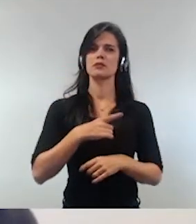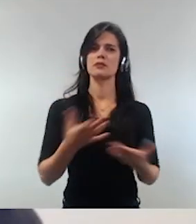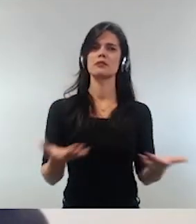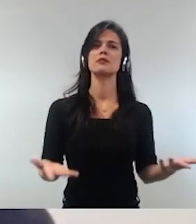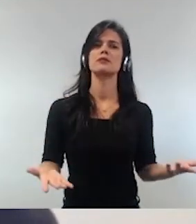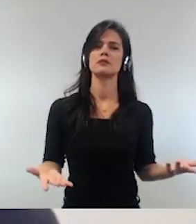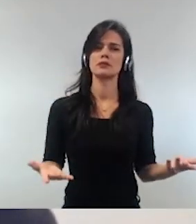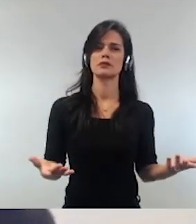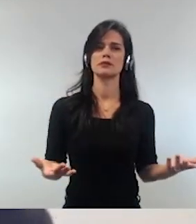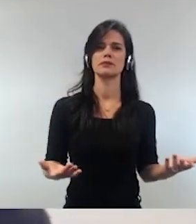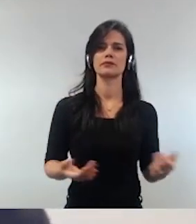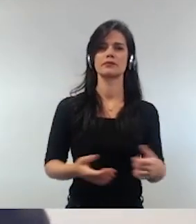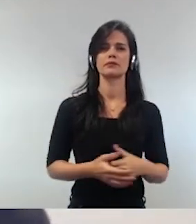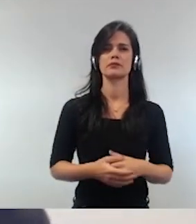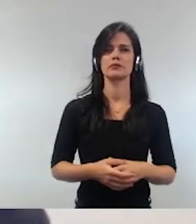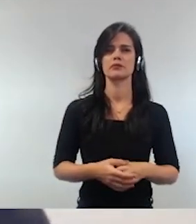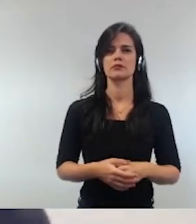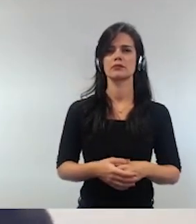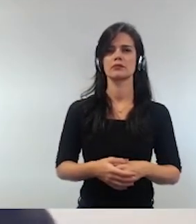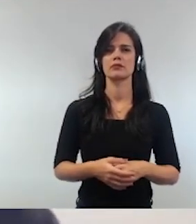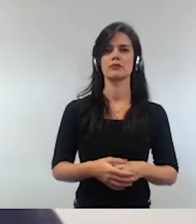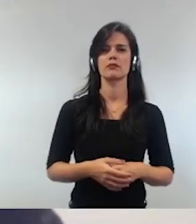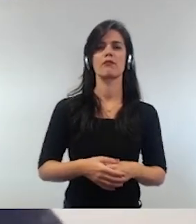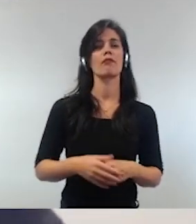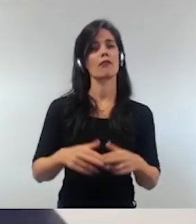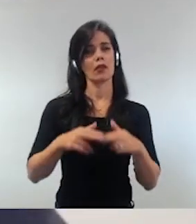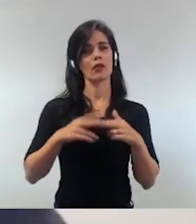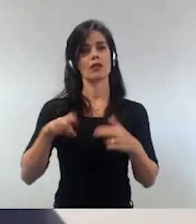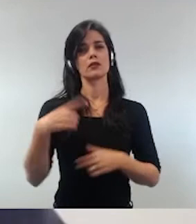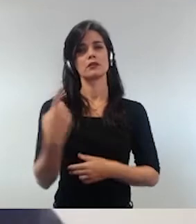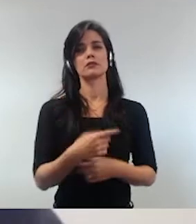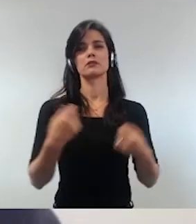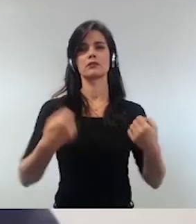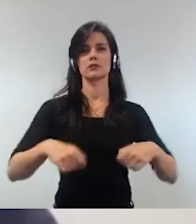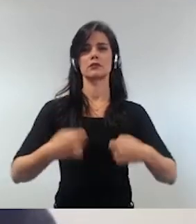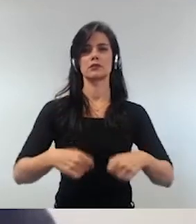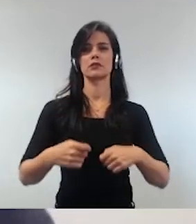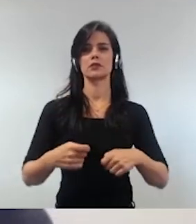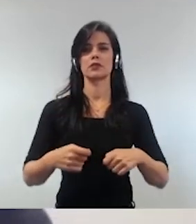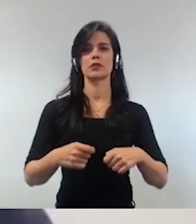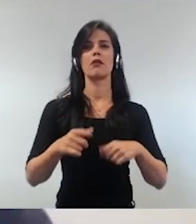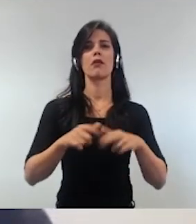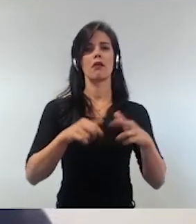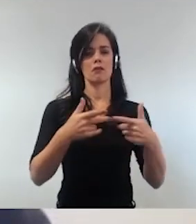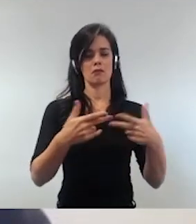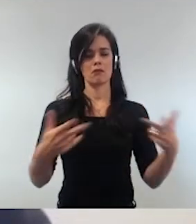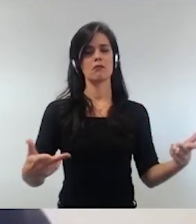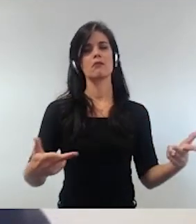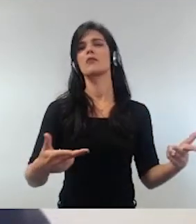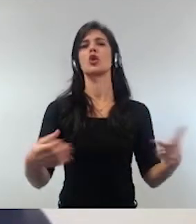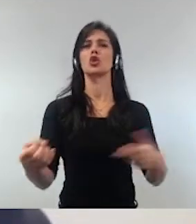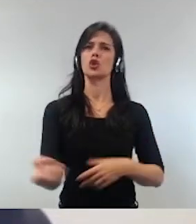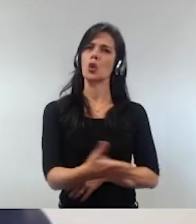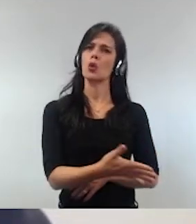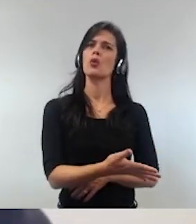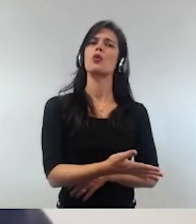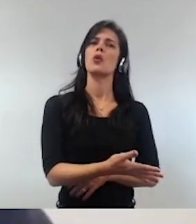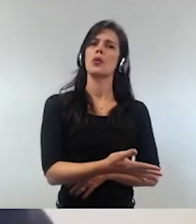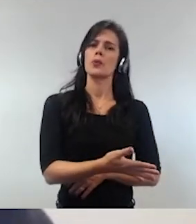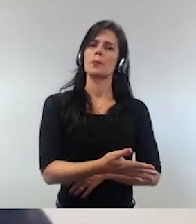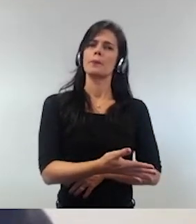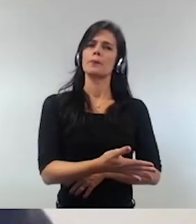sofisticados. E, para isso, nós temos que utilizar ferramentas modernas, né? Nós temos